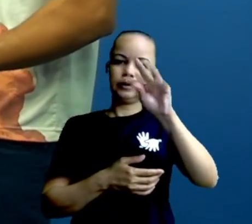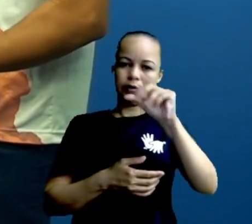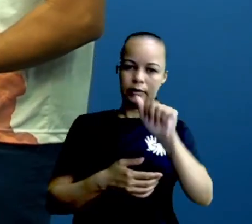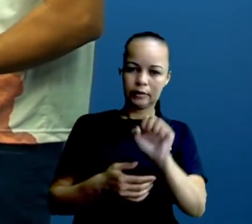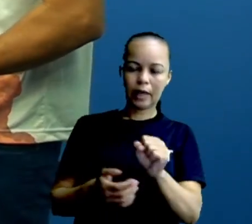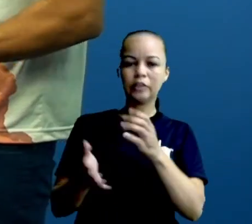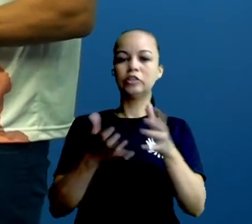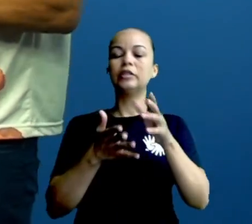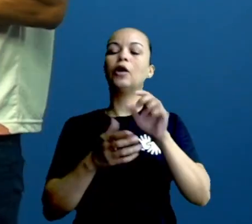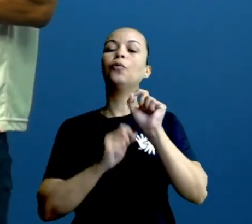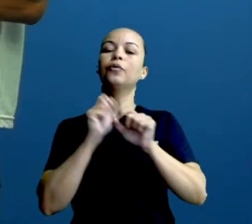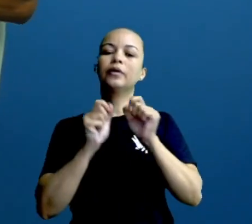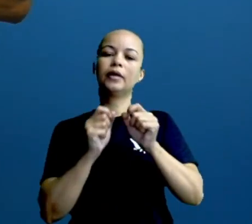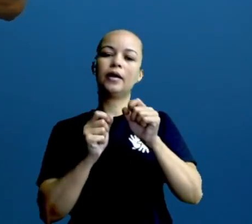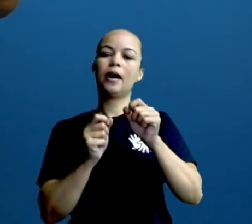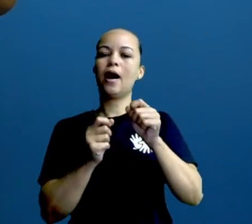certo?